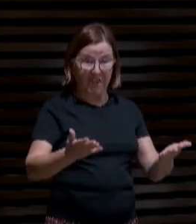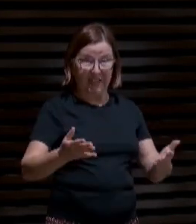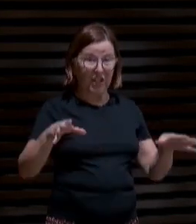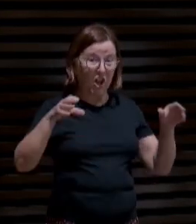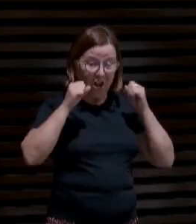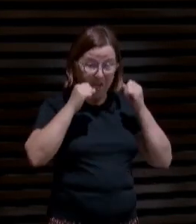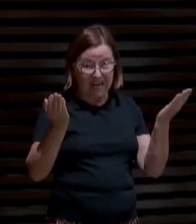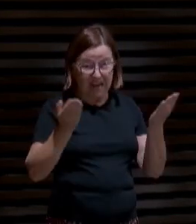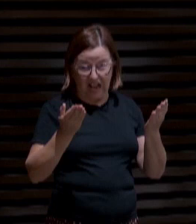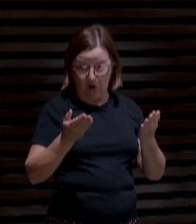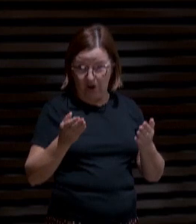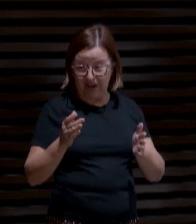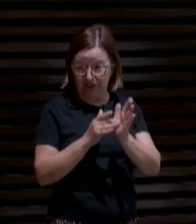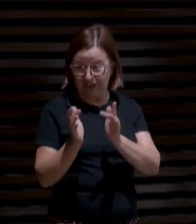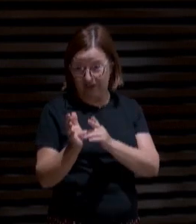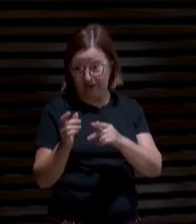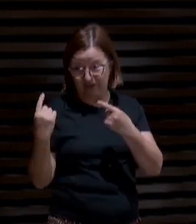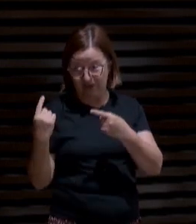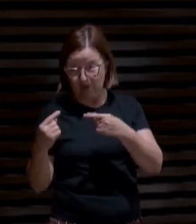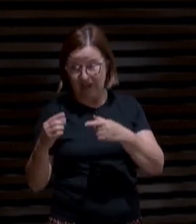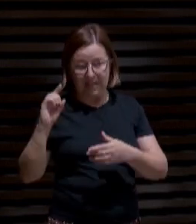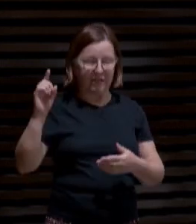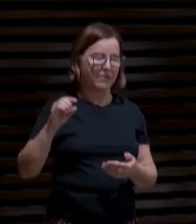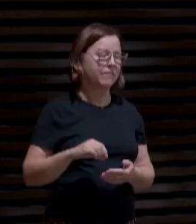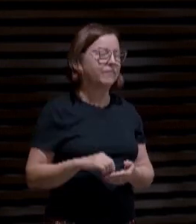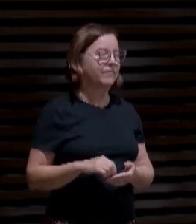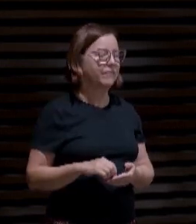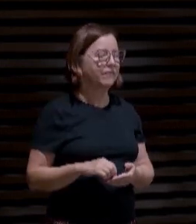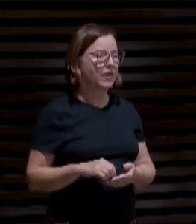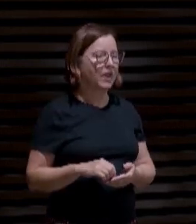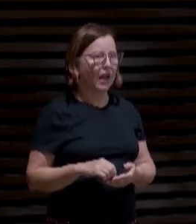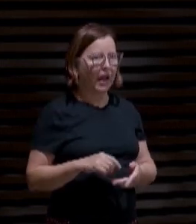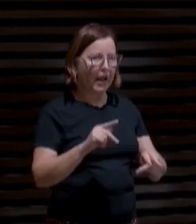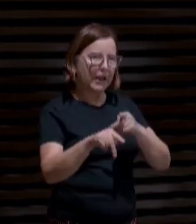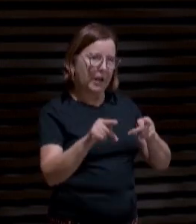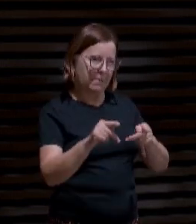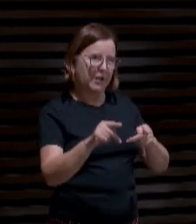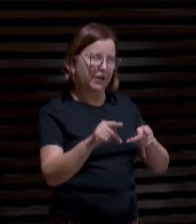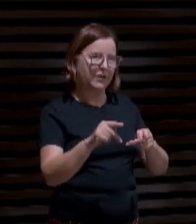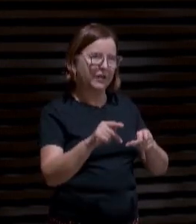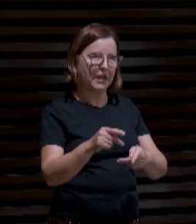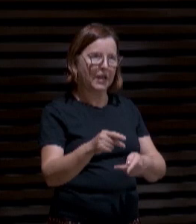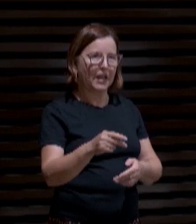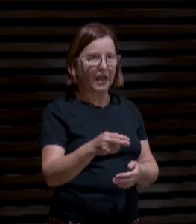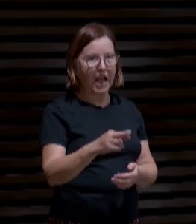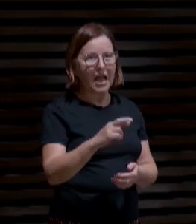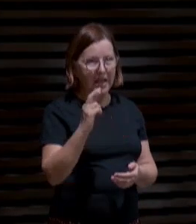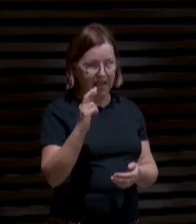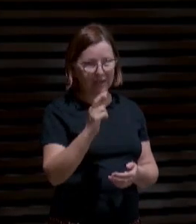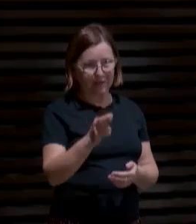blasfêmia. Que vos parece? Responderam eles: É réu de morte.